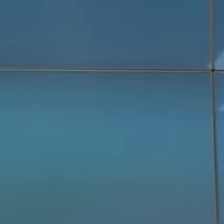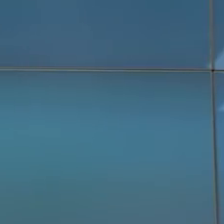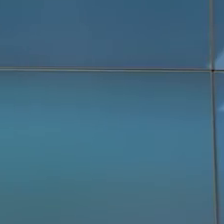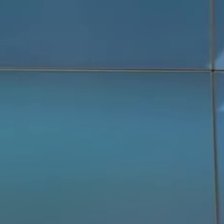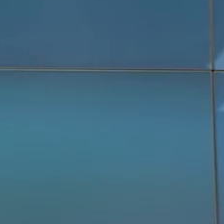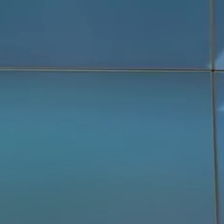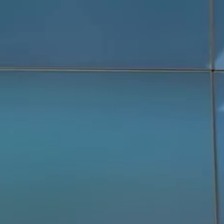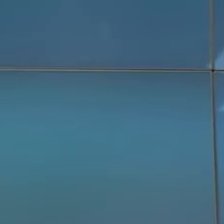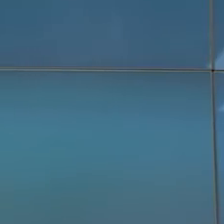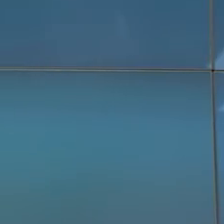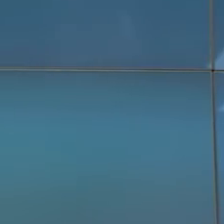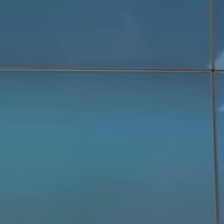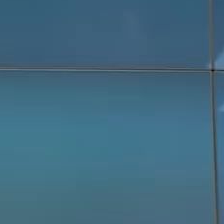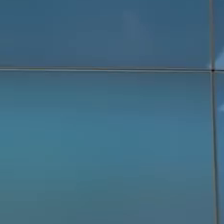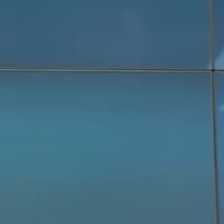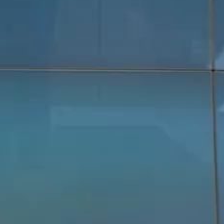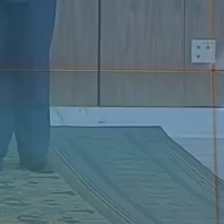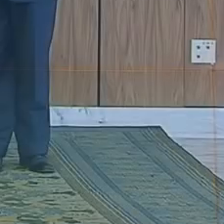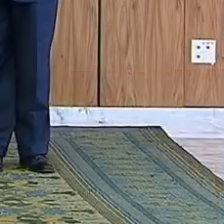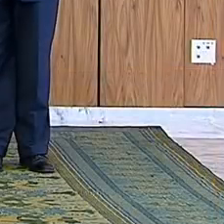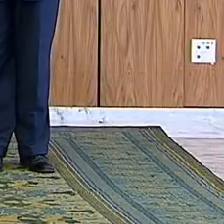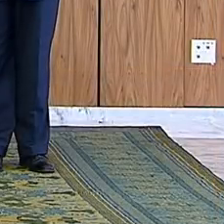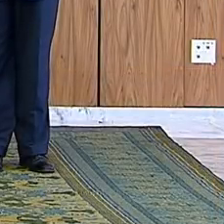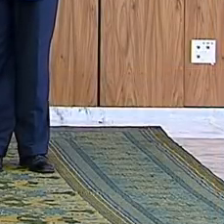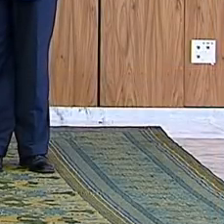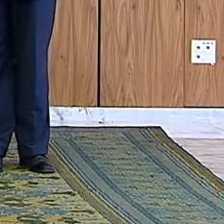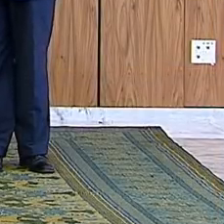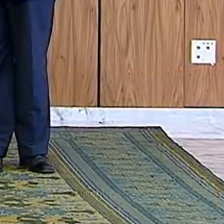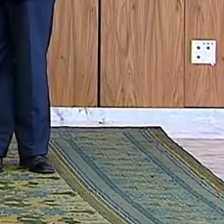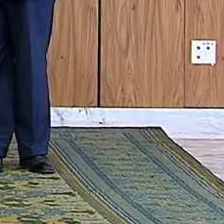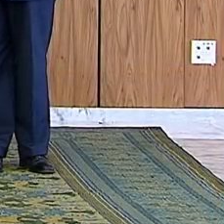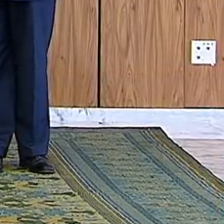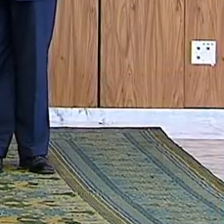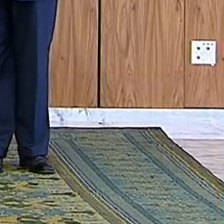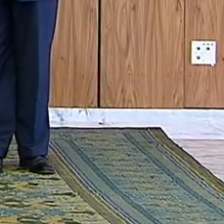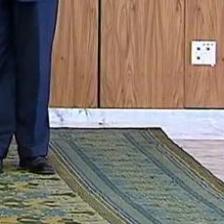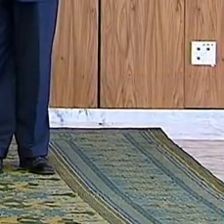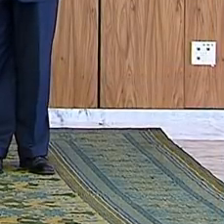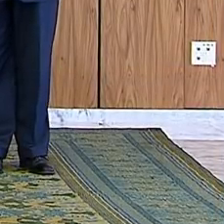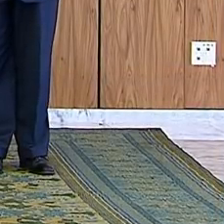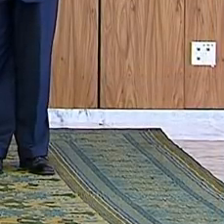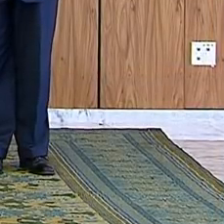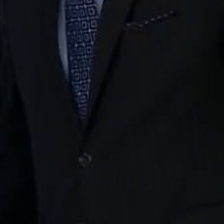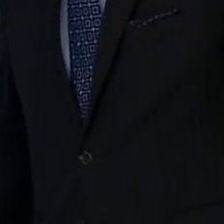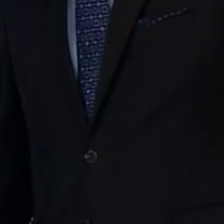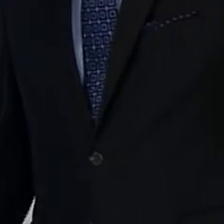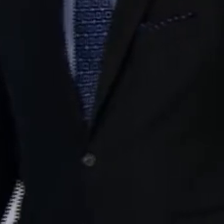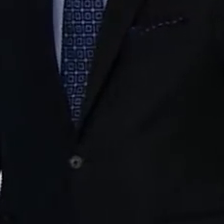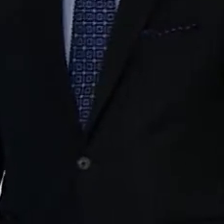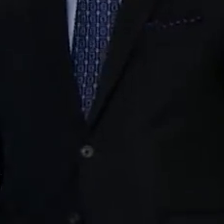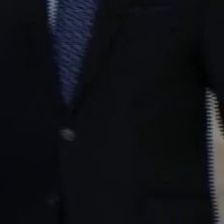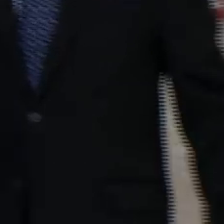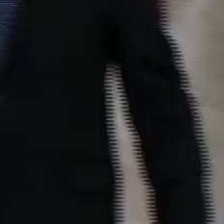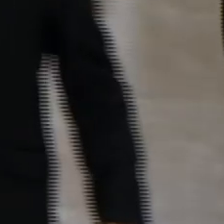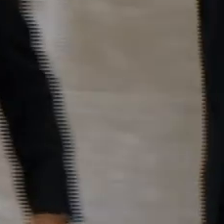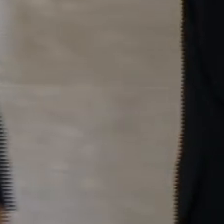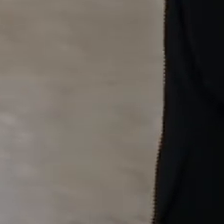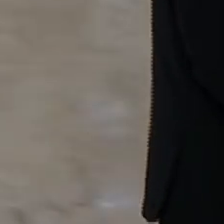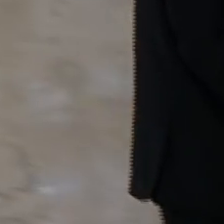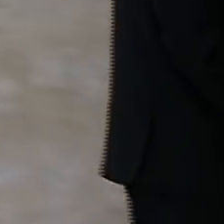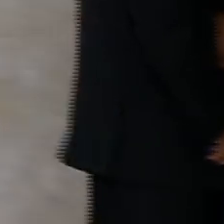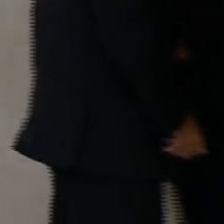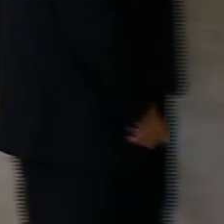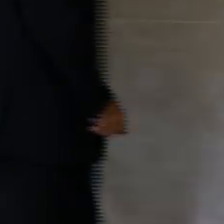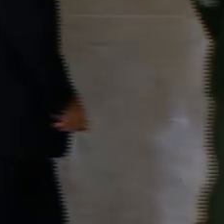à presidenta Dilma Rousseff. A partir desse ato, o embaixador assume oficialmente suas funções no Brasil. Vamos acompanhar a